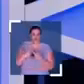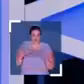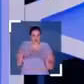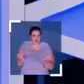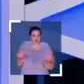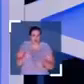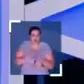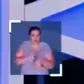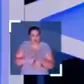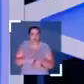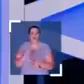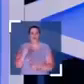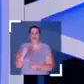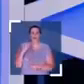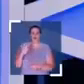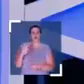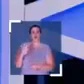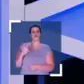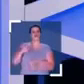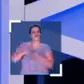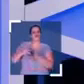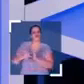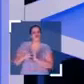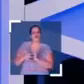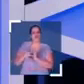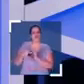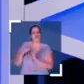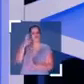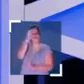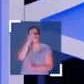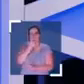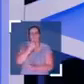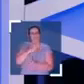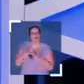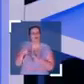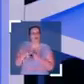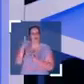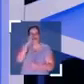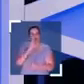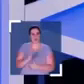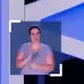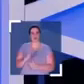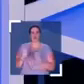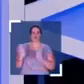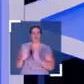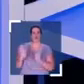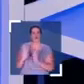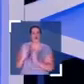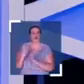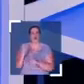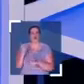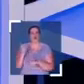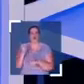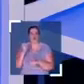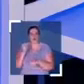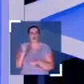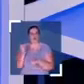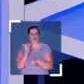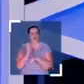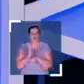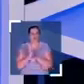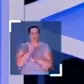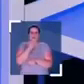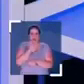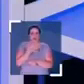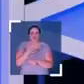Nesse momento, o PT representa uma coisa muito grave para o país. Menos pelos benefícios, que não foram poucos, que produziu, mas